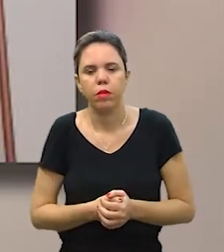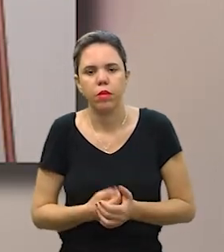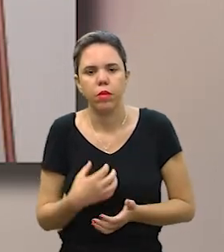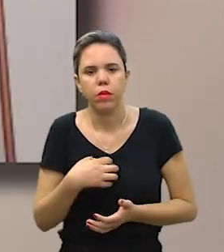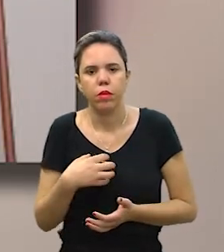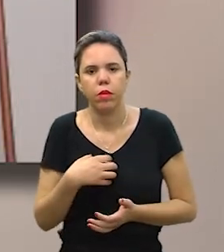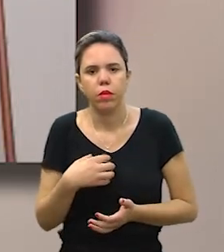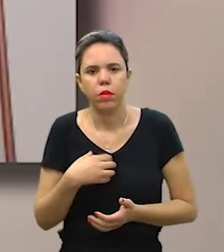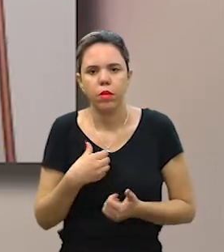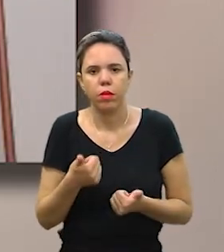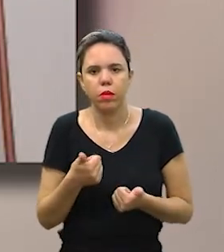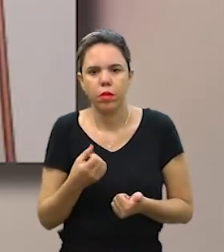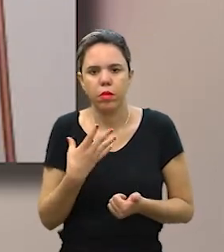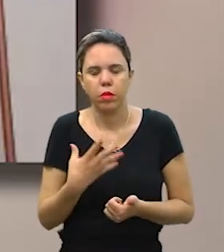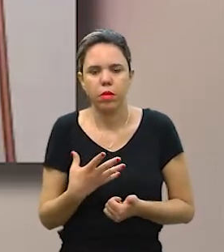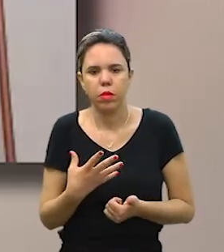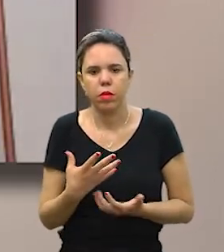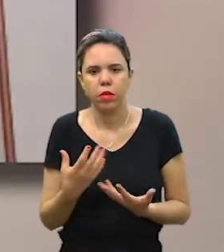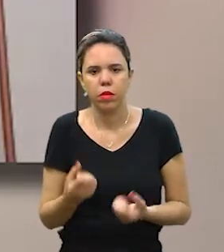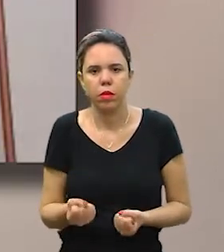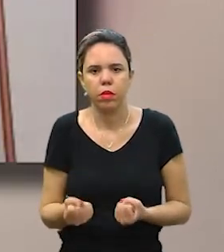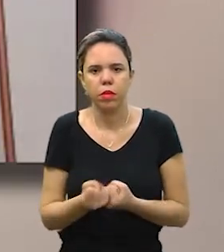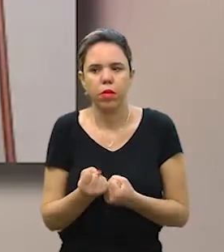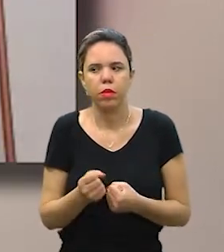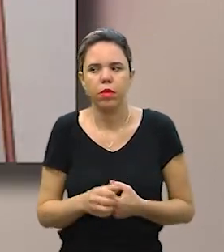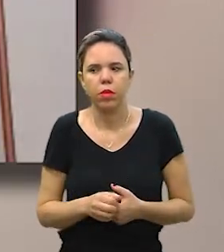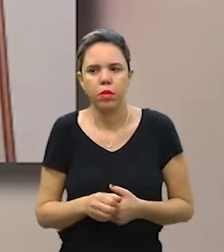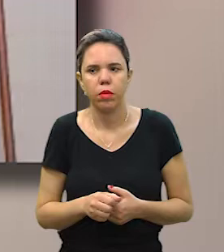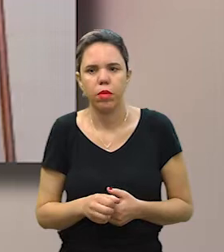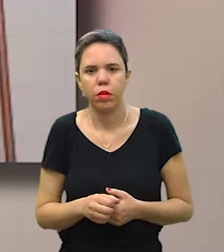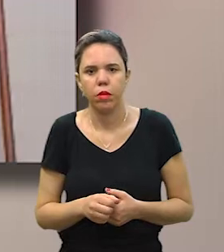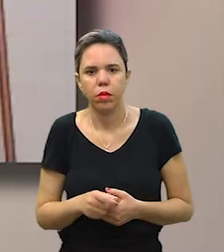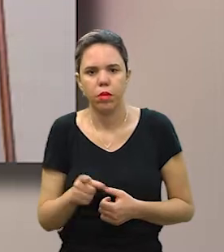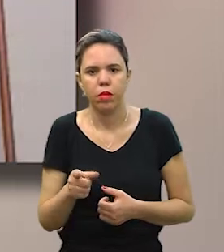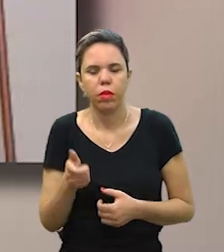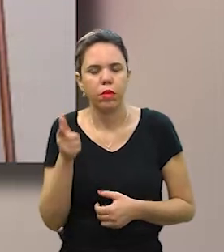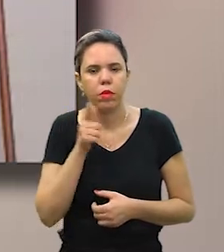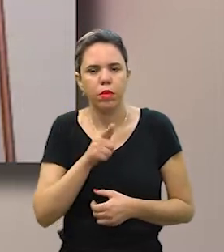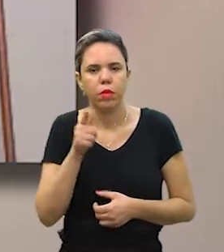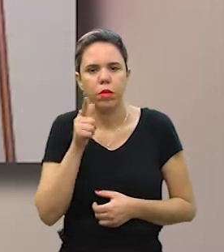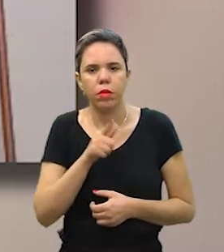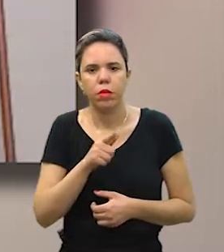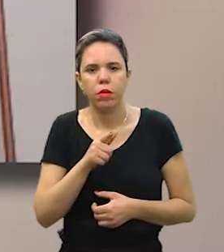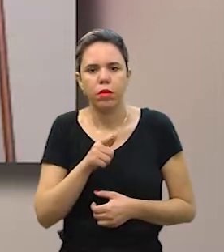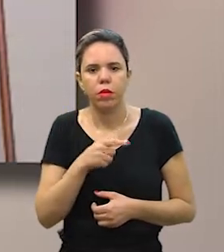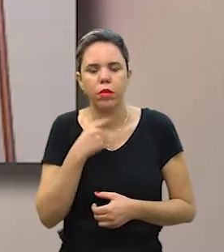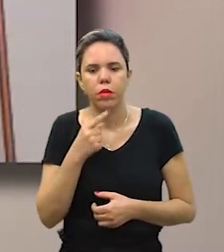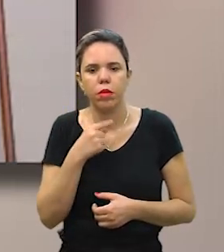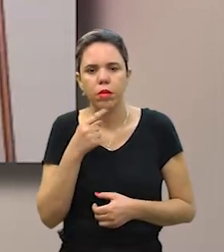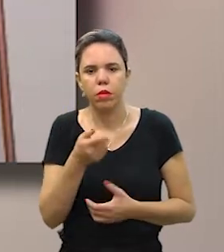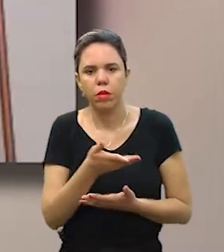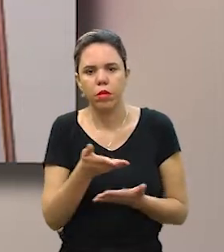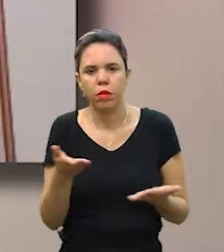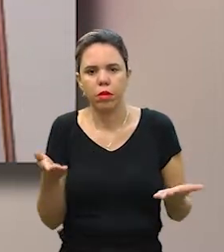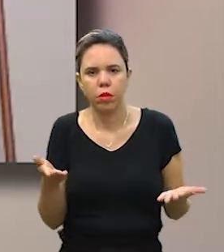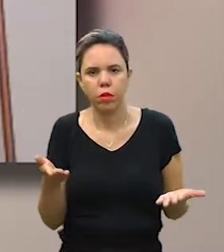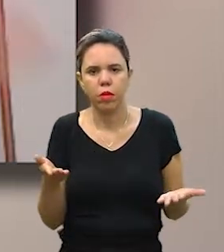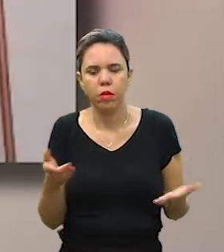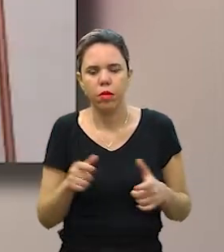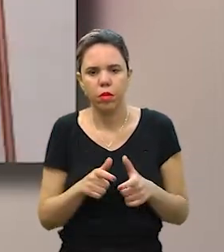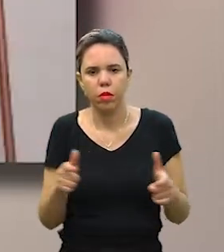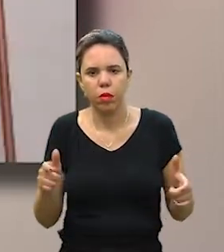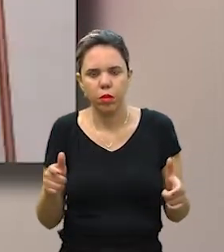se sinta bem, se sintam acolhidos, que vocês consigam tirar as dúvidas de vocês, que